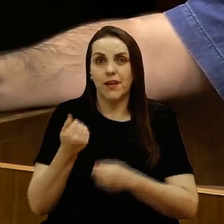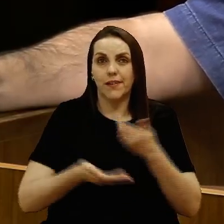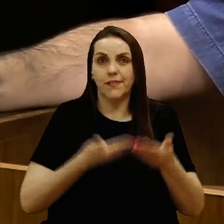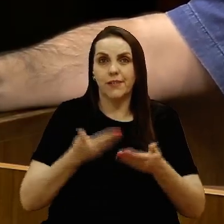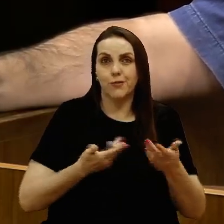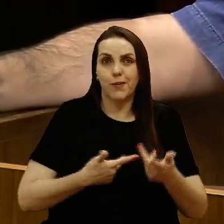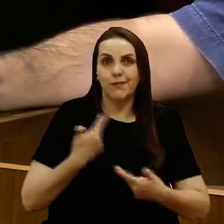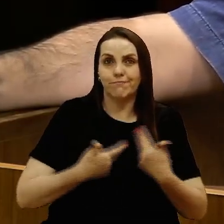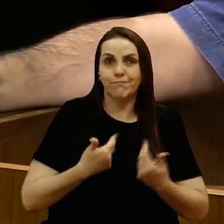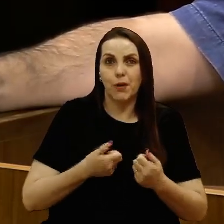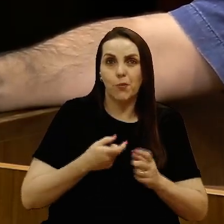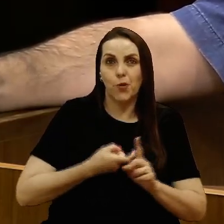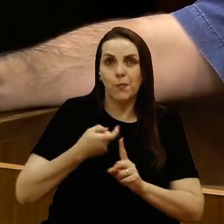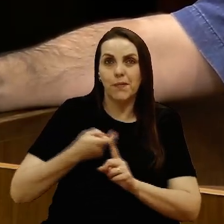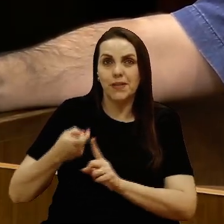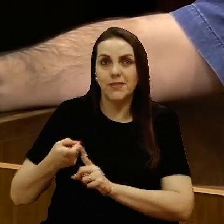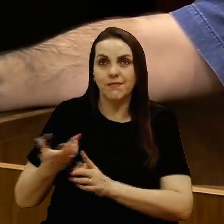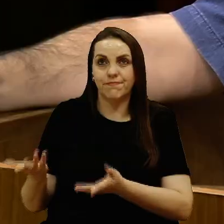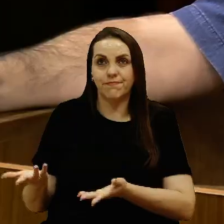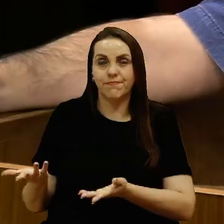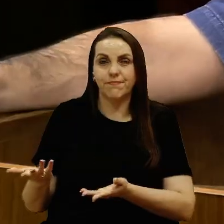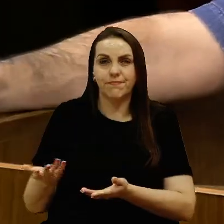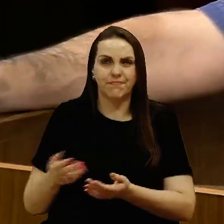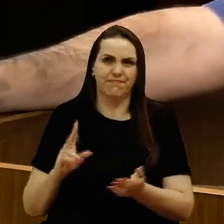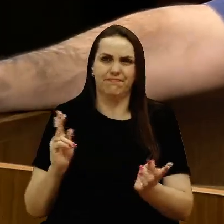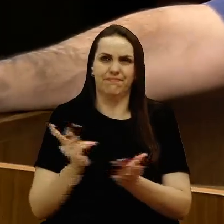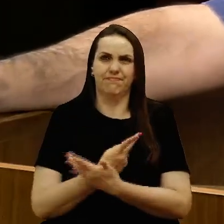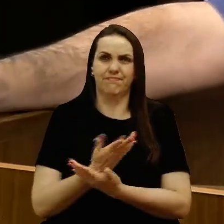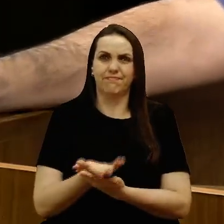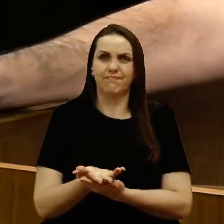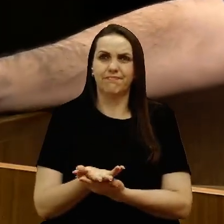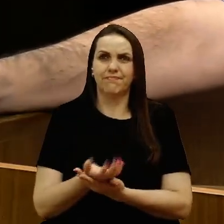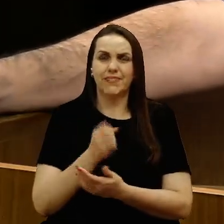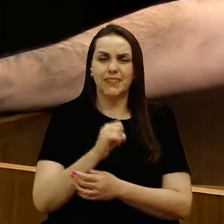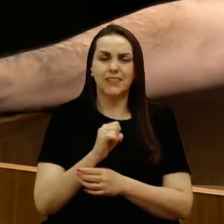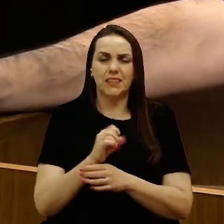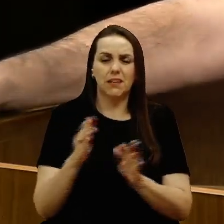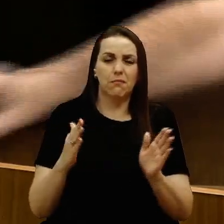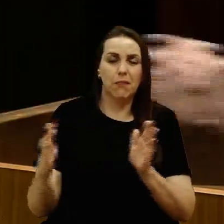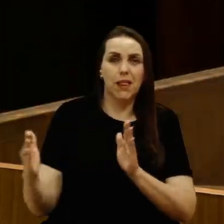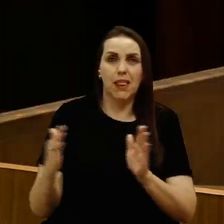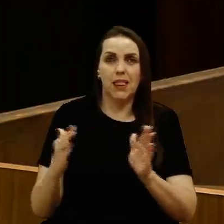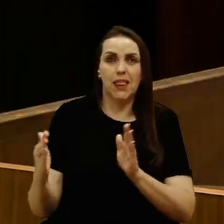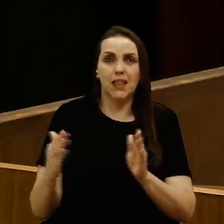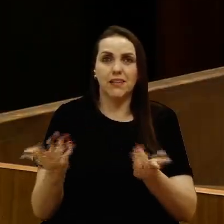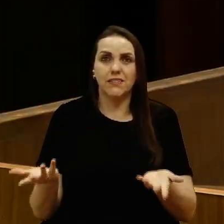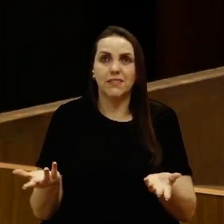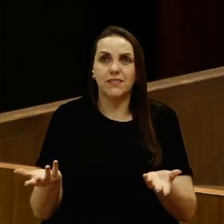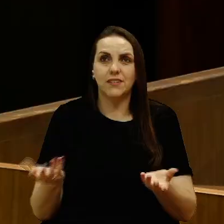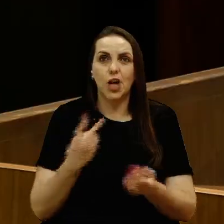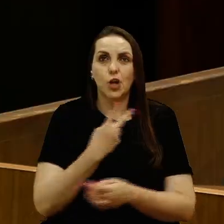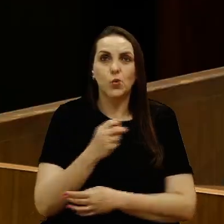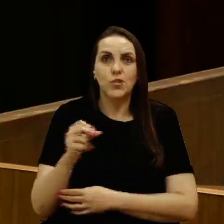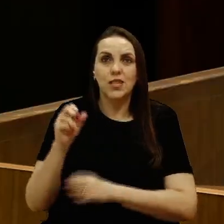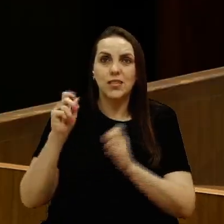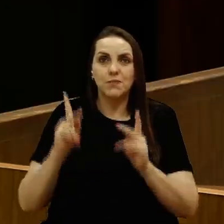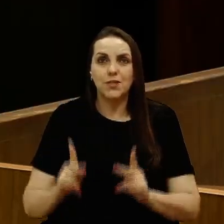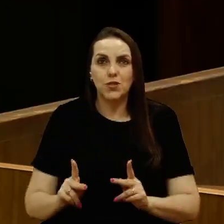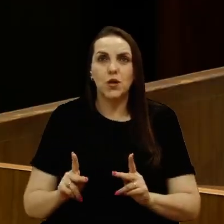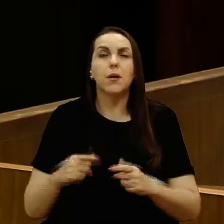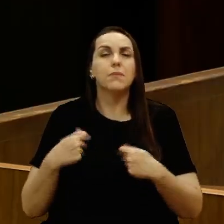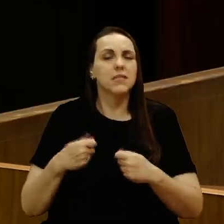pacientes por mês. Eu disse, essa conta está errada. Sempre fica um delay, Samanta, presidente do Conselho Municipal de Saúde, de 200 pessoas. Eu digo, nós precisamos fazer um